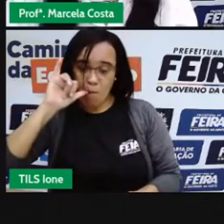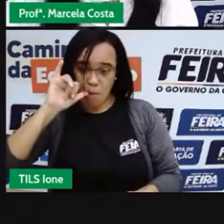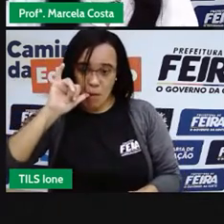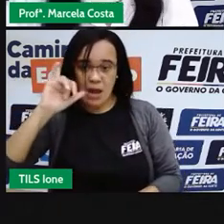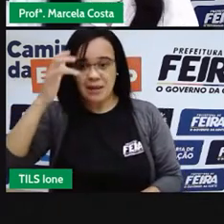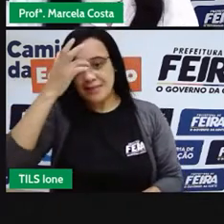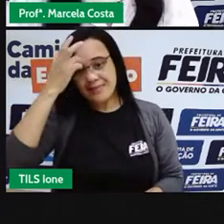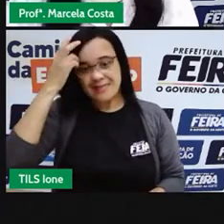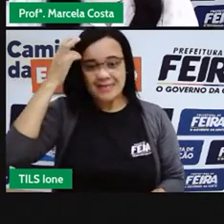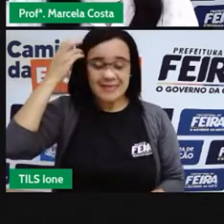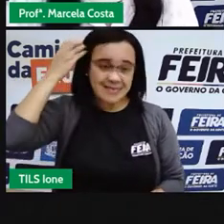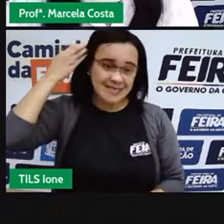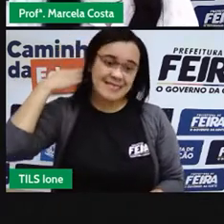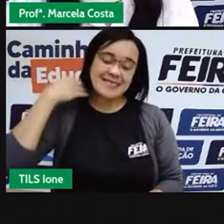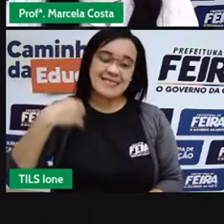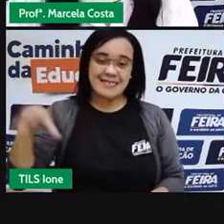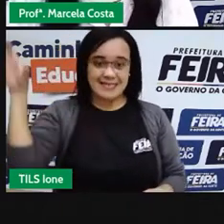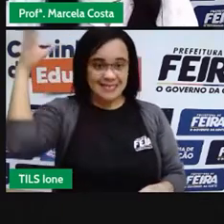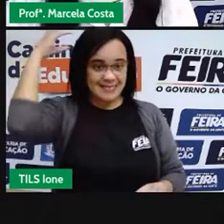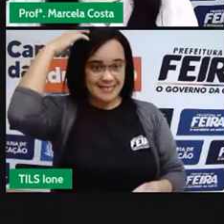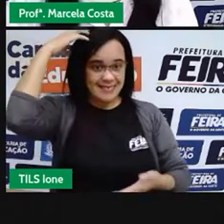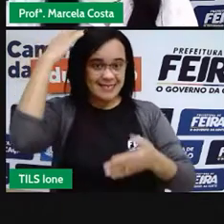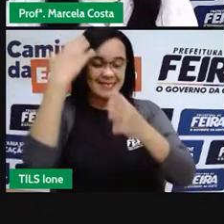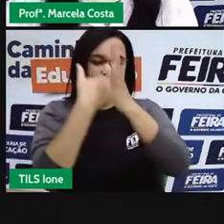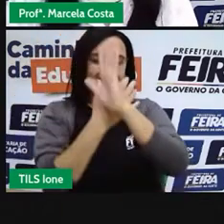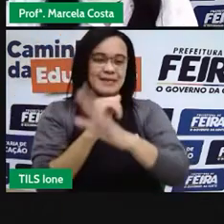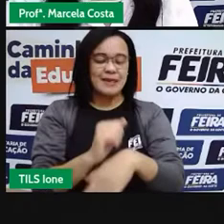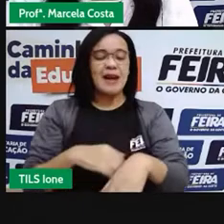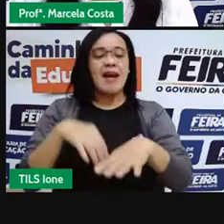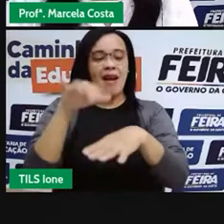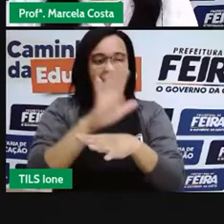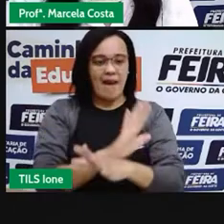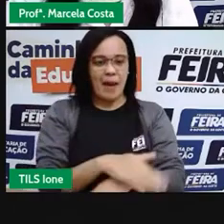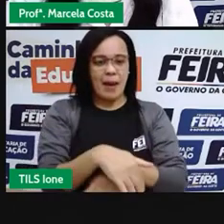a Iara, né, que é uma sereia.